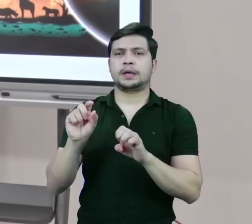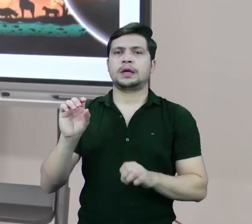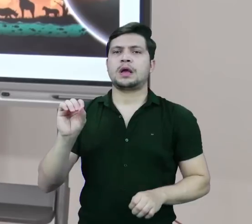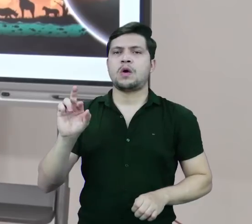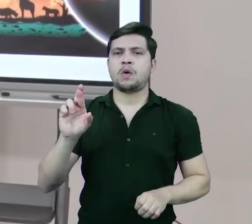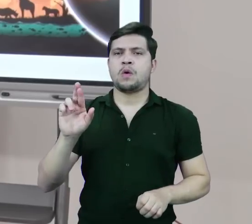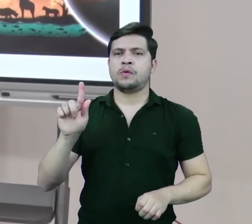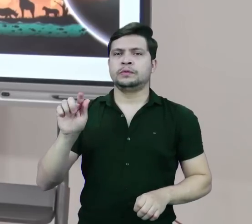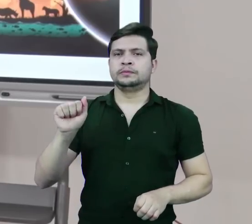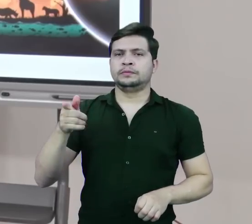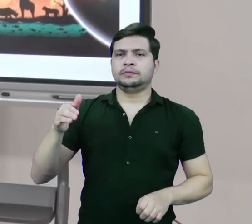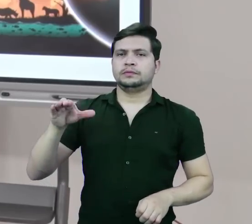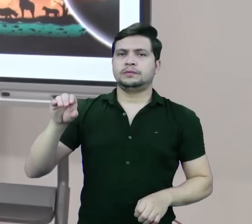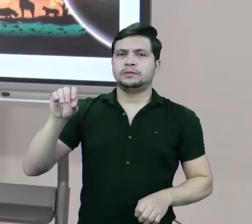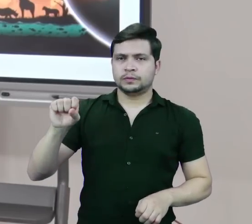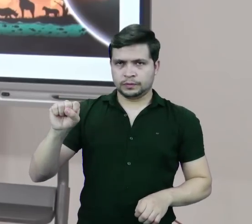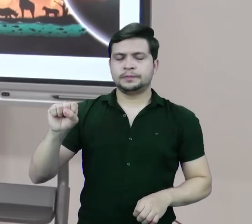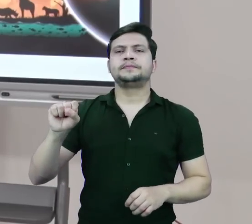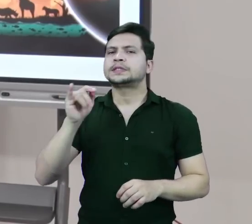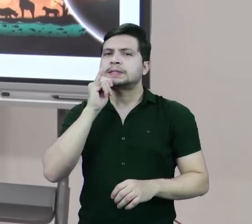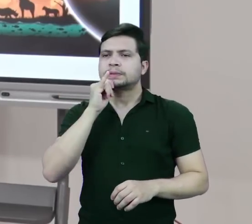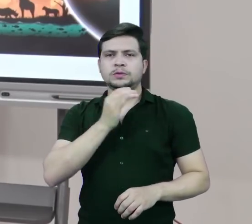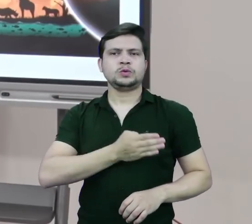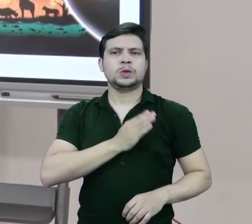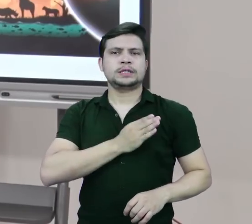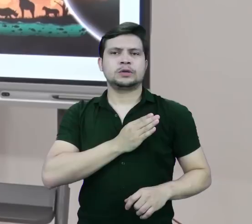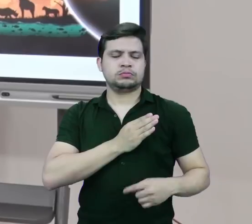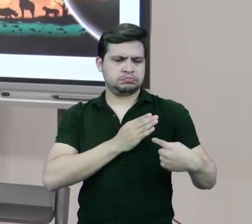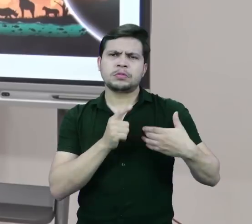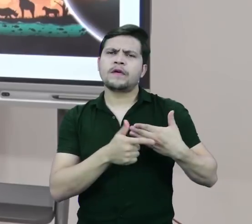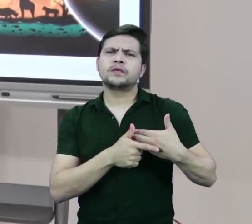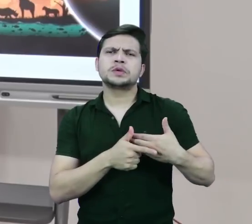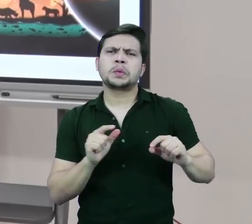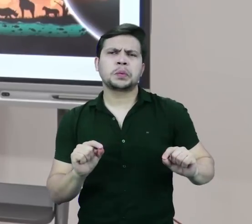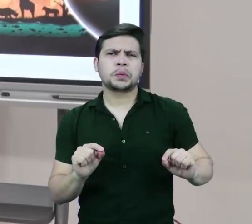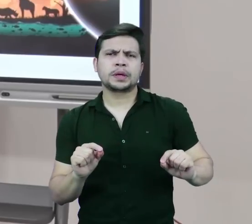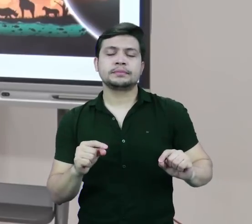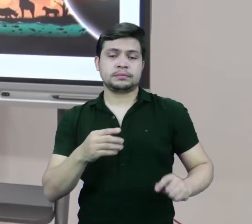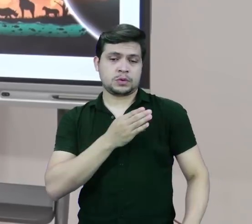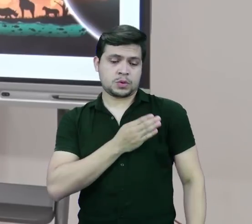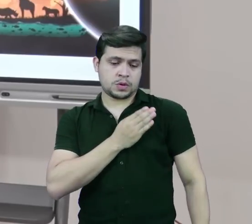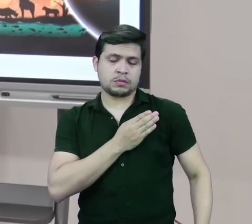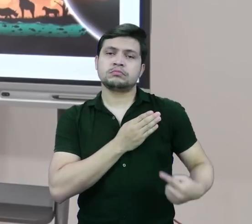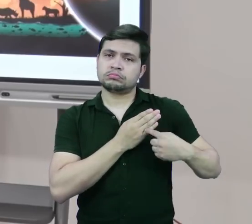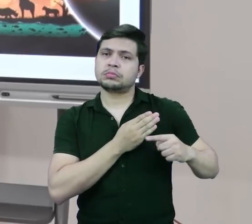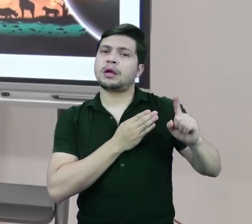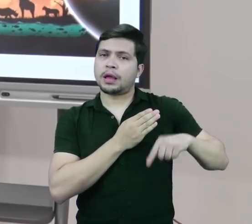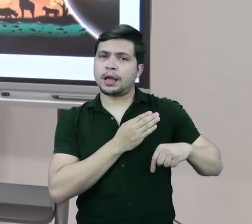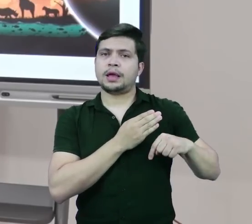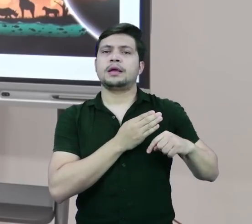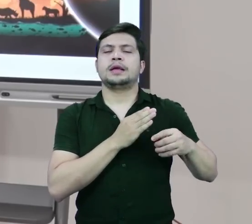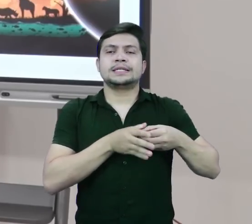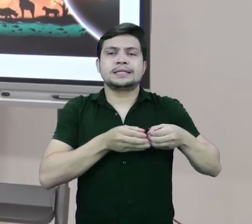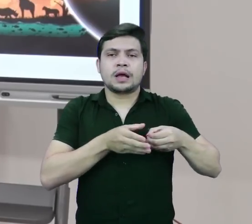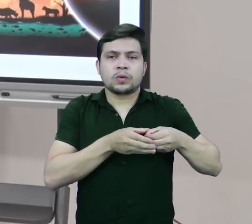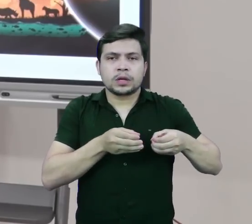os nossos órgãos, né? Por exemplo, o nosso coração. Qual é a função do coração? O coração é um conjunto de tecidos,